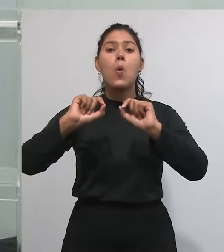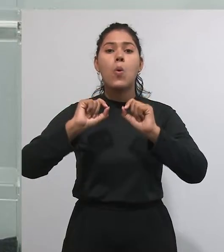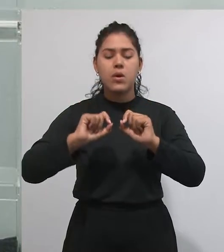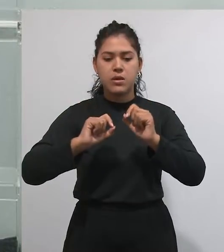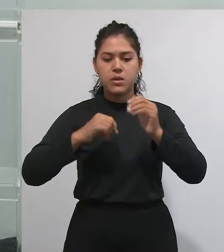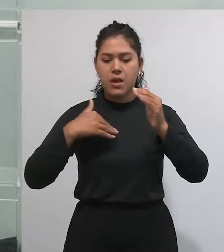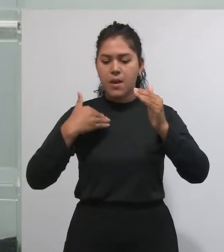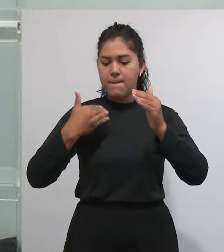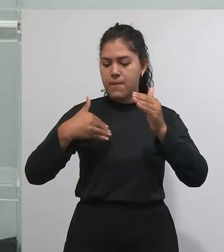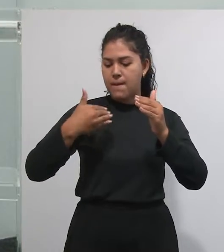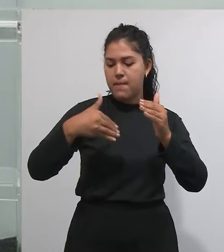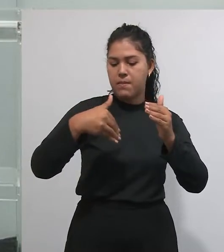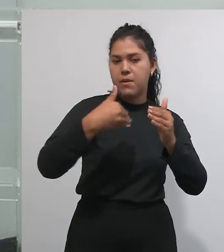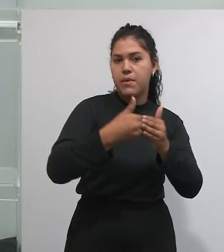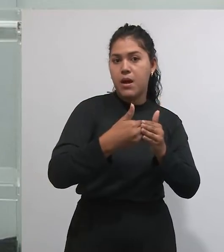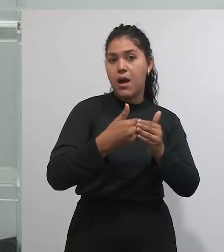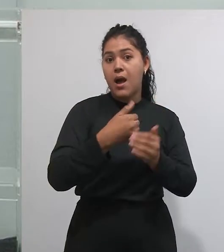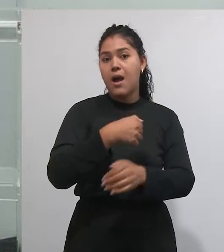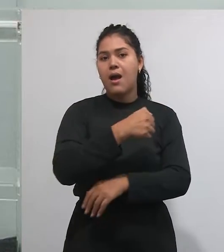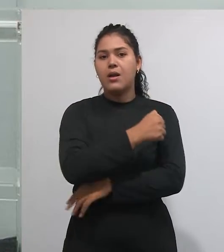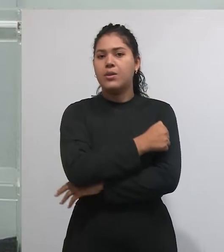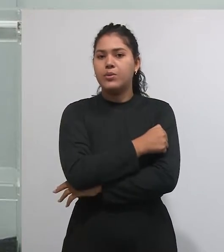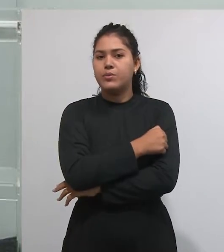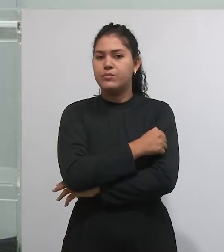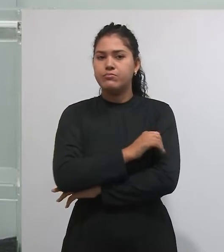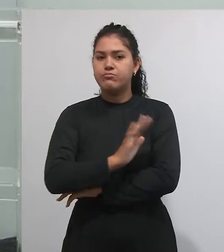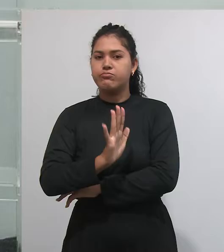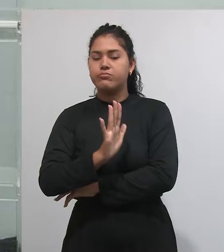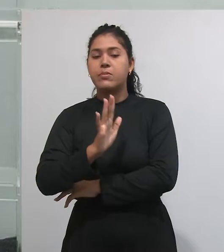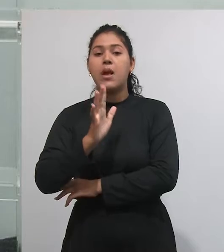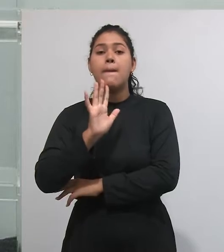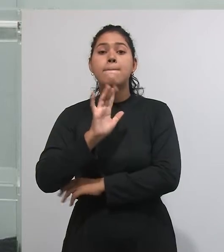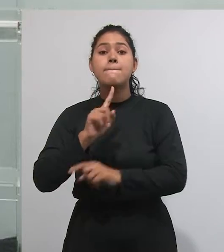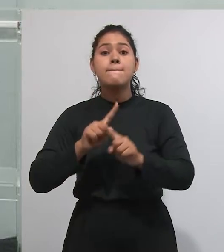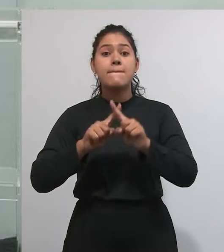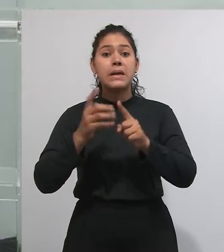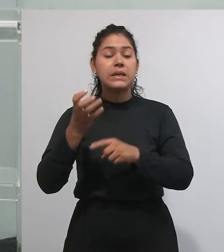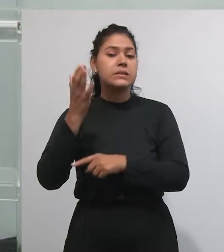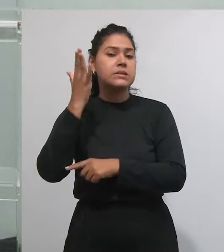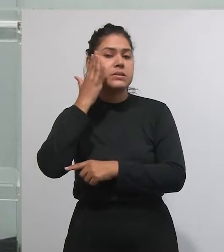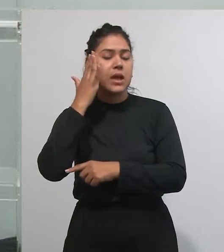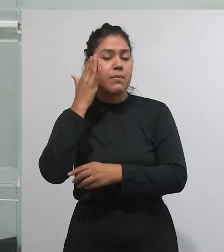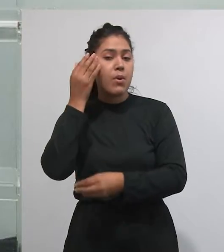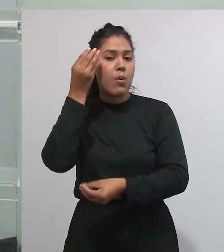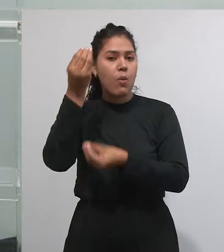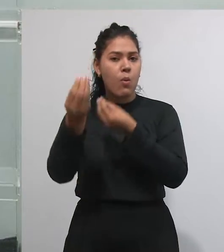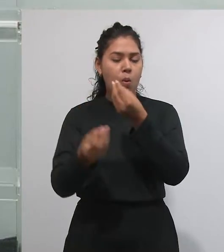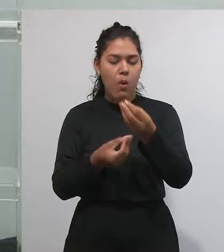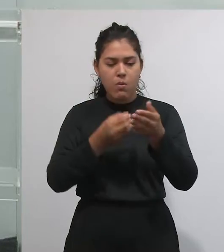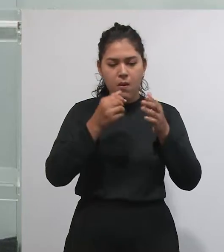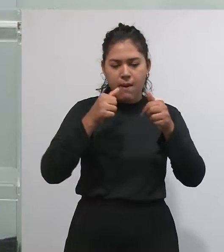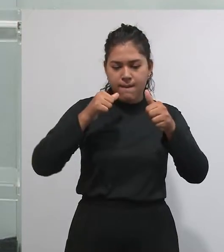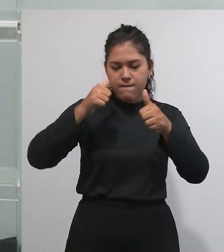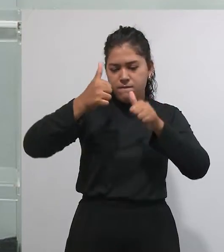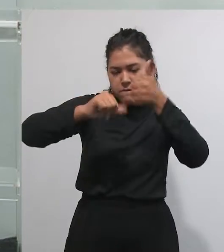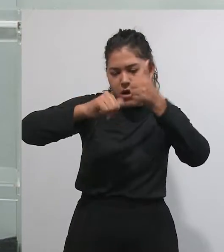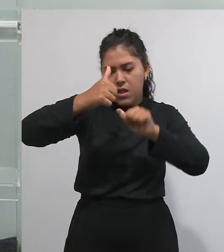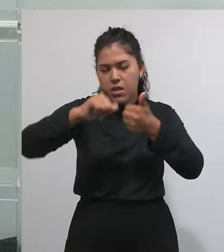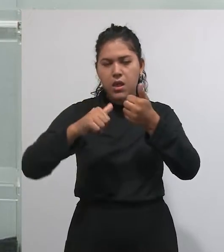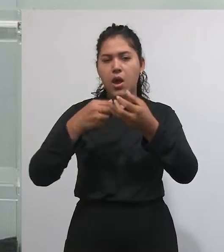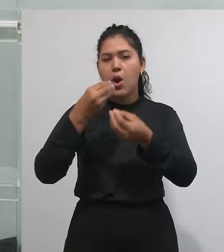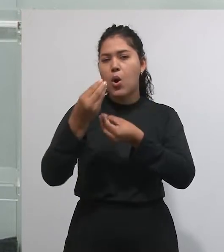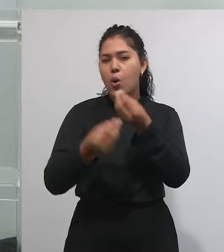a evolução específica da aprendizagem do aluno, mas por meio do desempenho acadêmico, avaliar